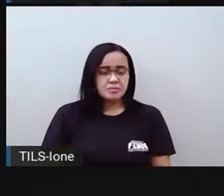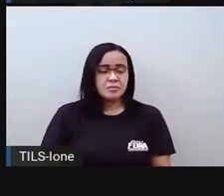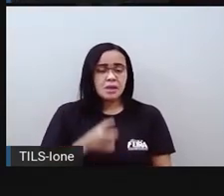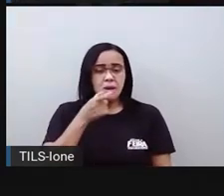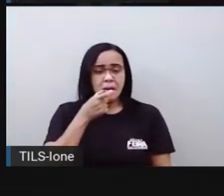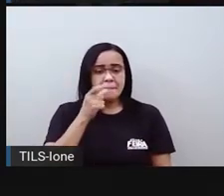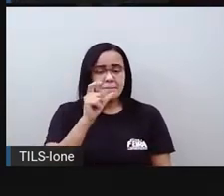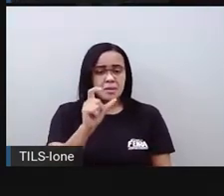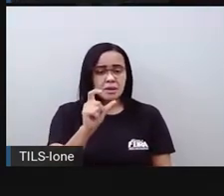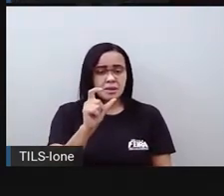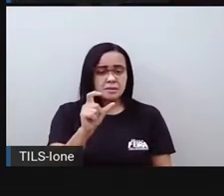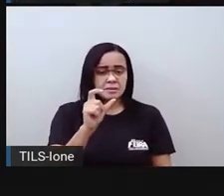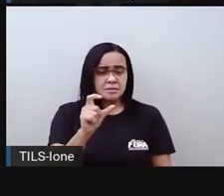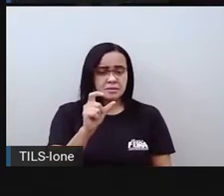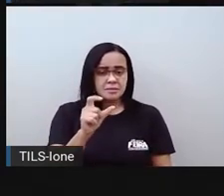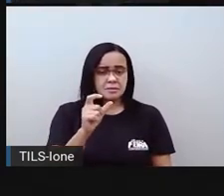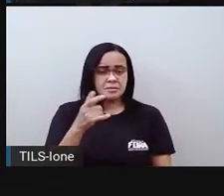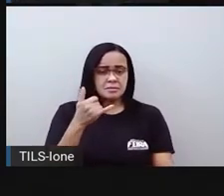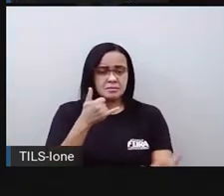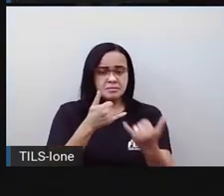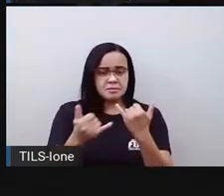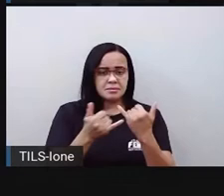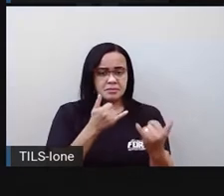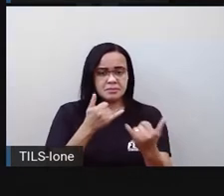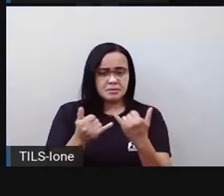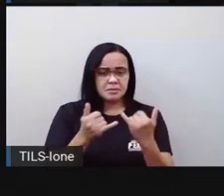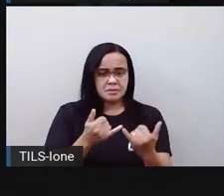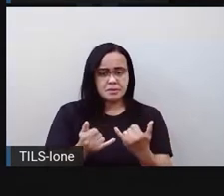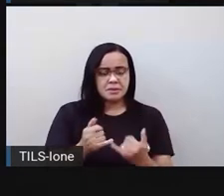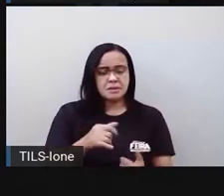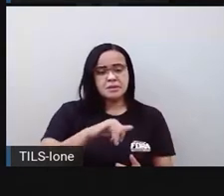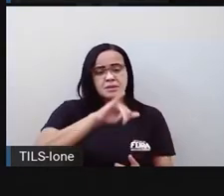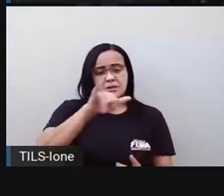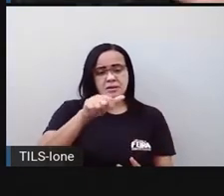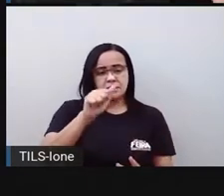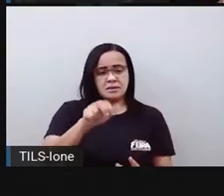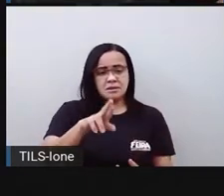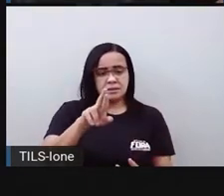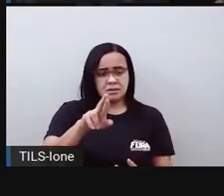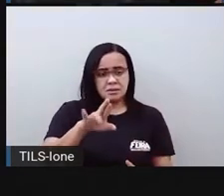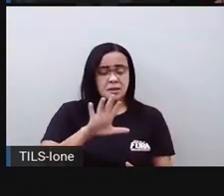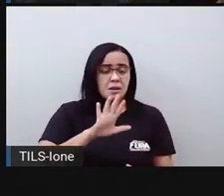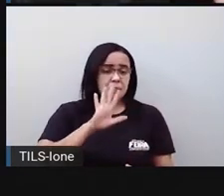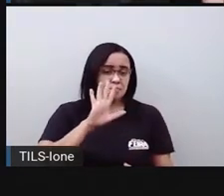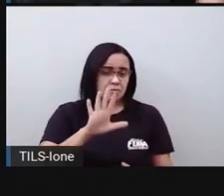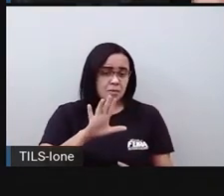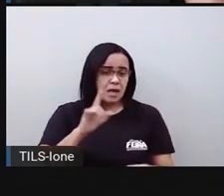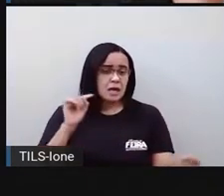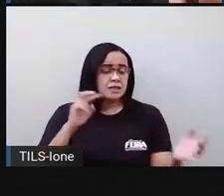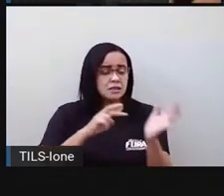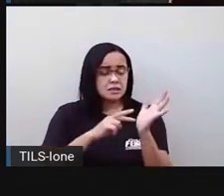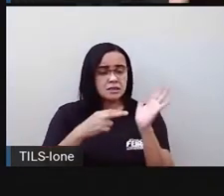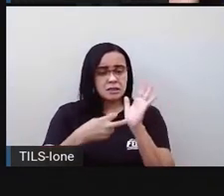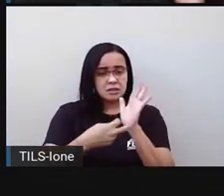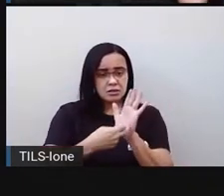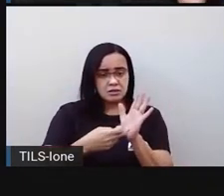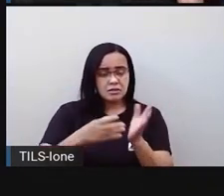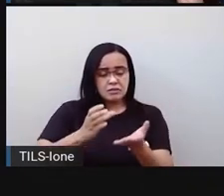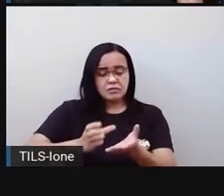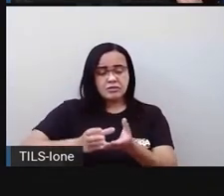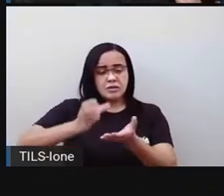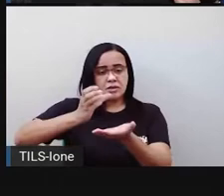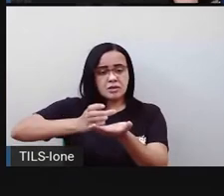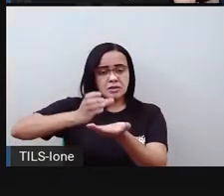uma pegadinha. Jar quer dizer pote. Então, quem será que pegou